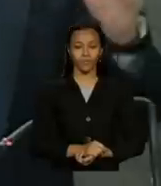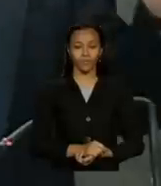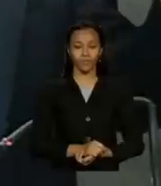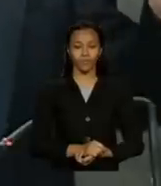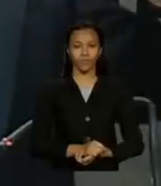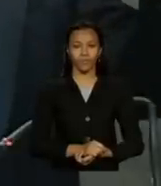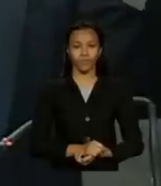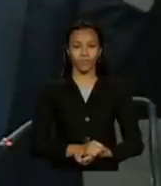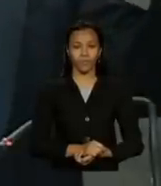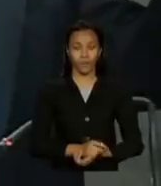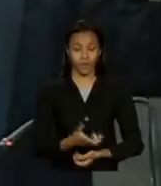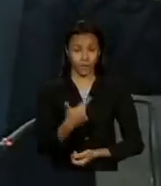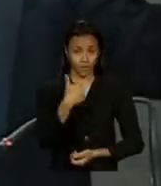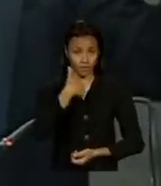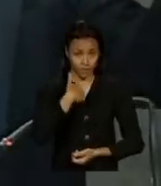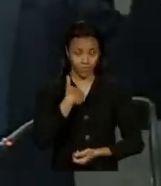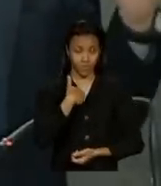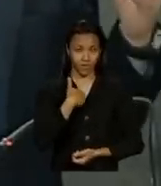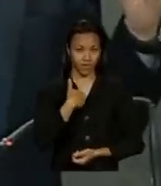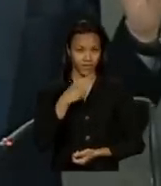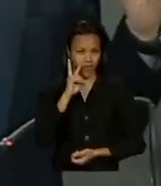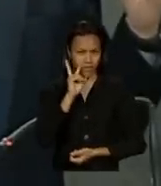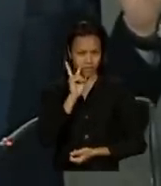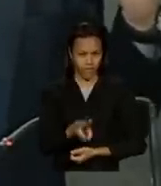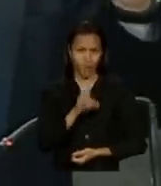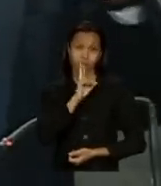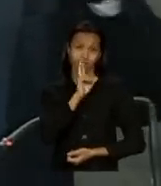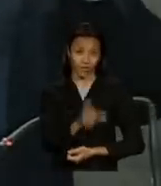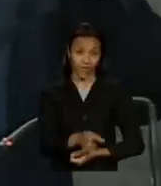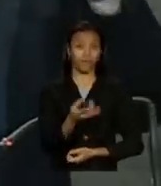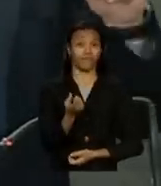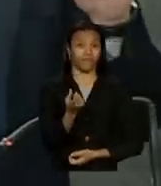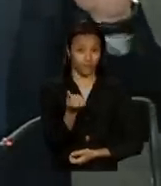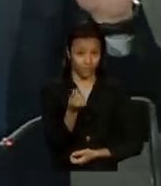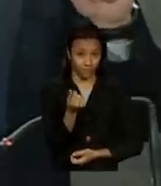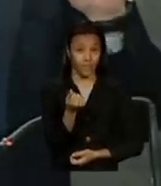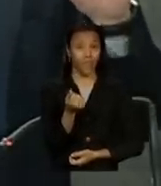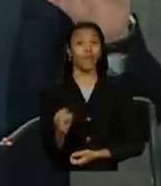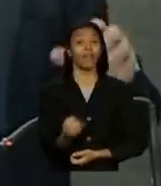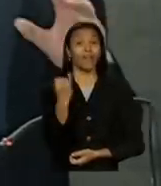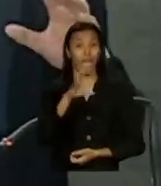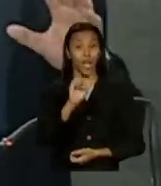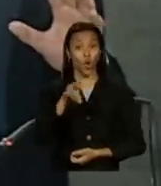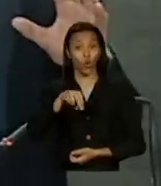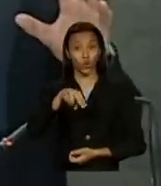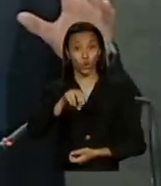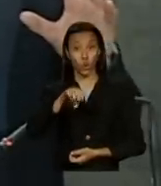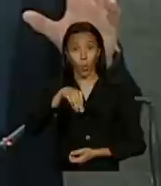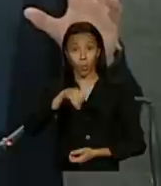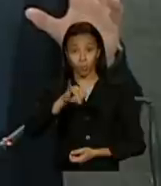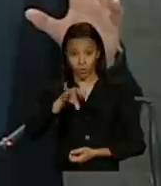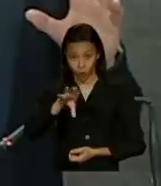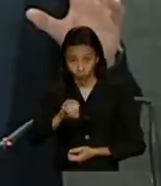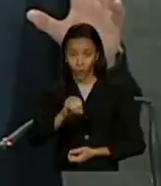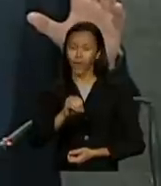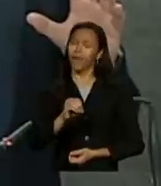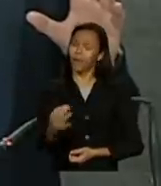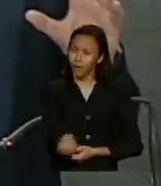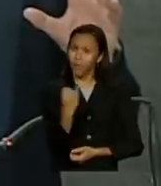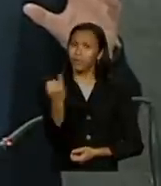eh para mim vamos dizer o resultado econômico é importante mas o mais importante do meu entender não é